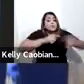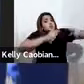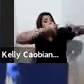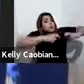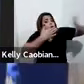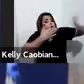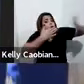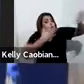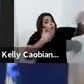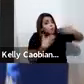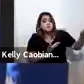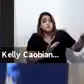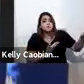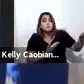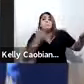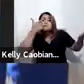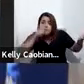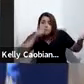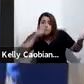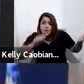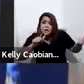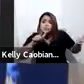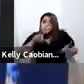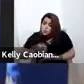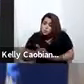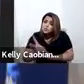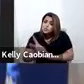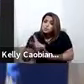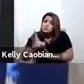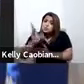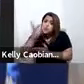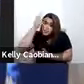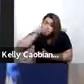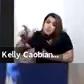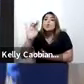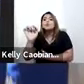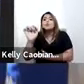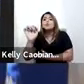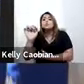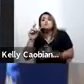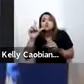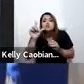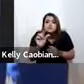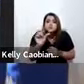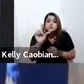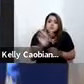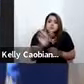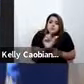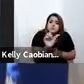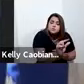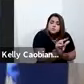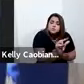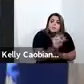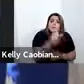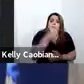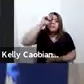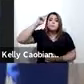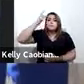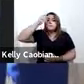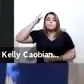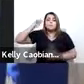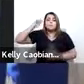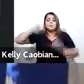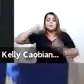que se possibilitasse fazer isso com o menor dano possível para o ser humano que é o